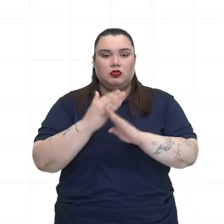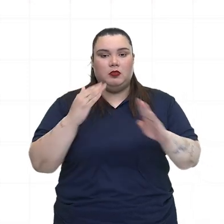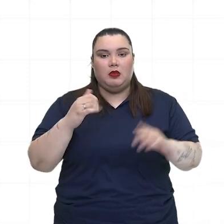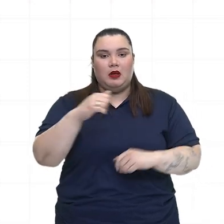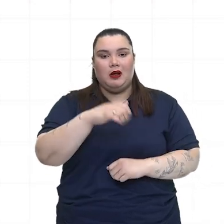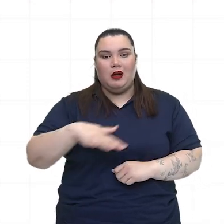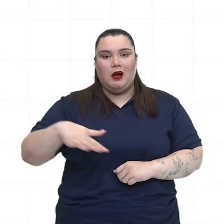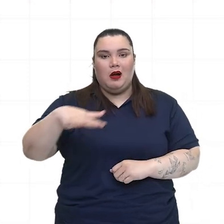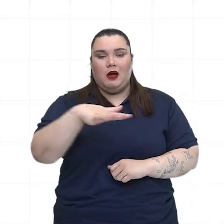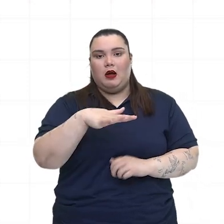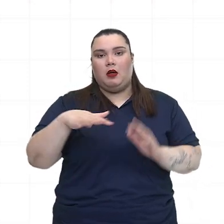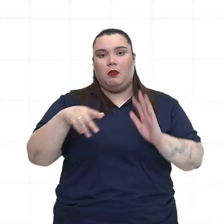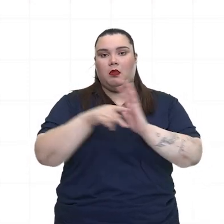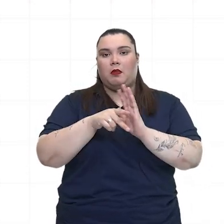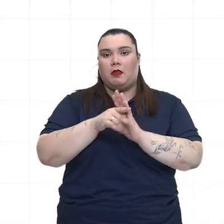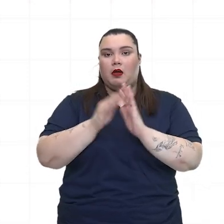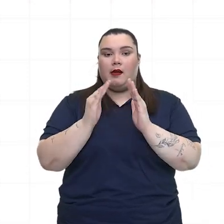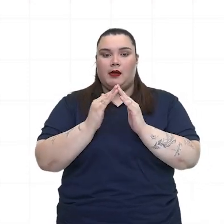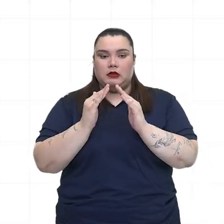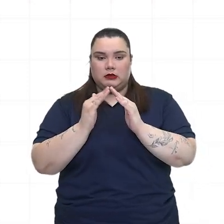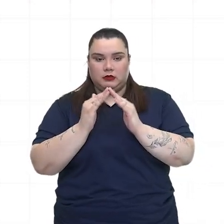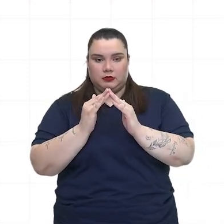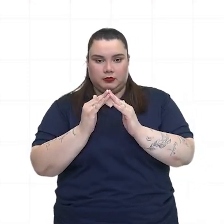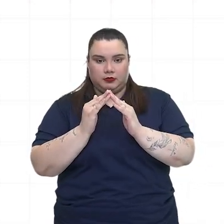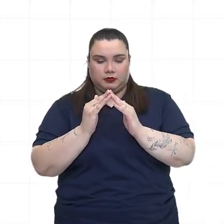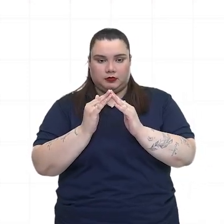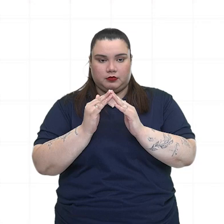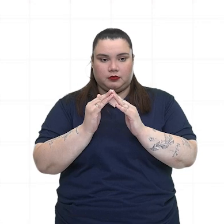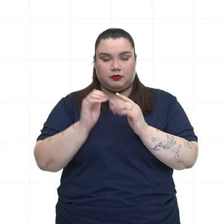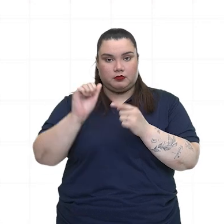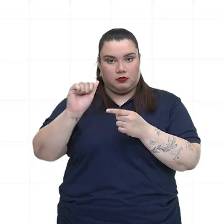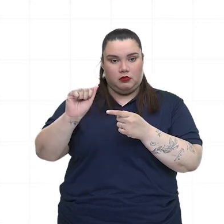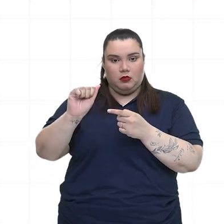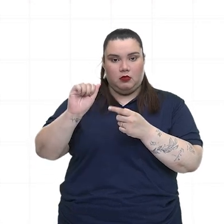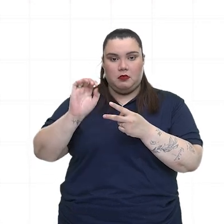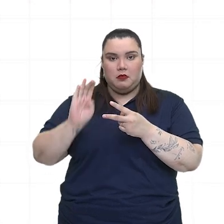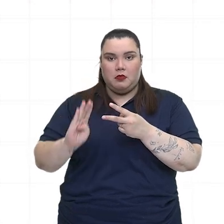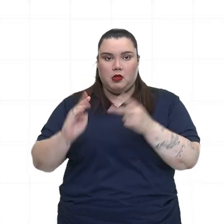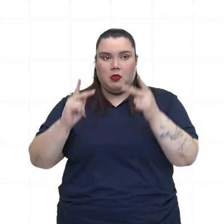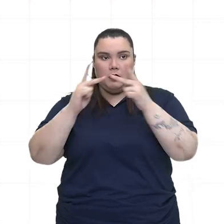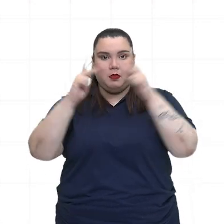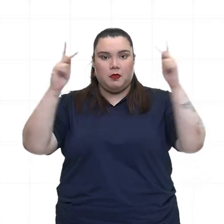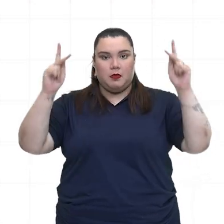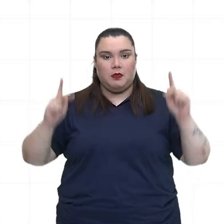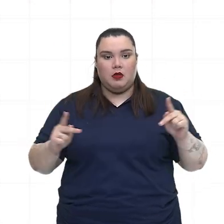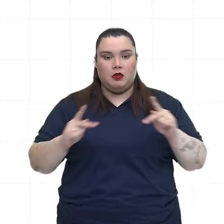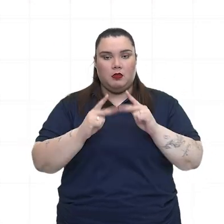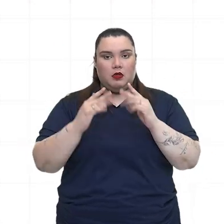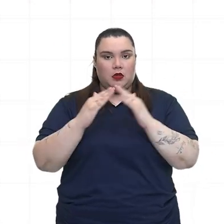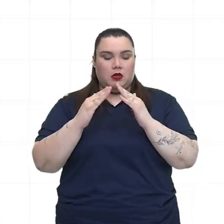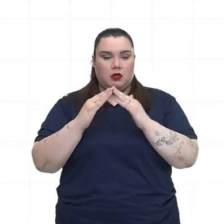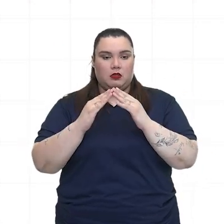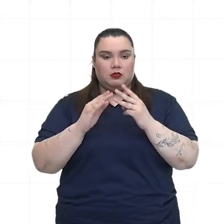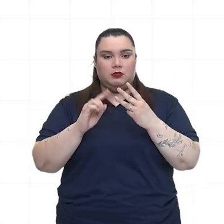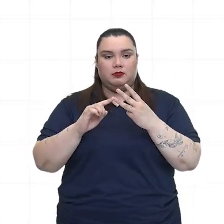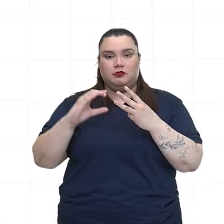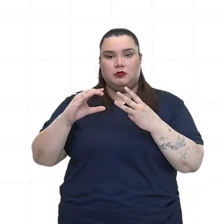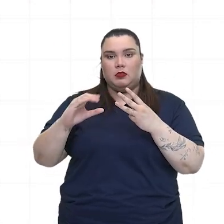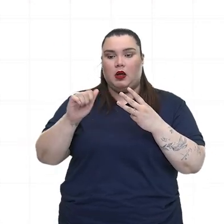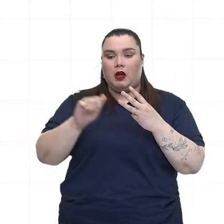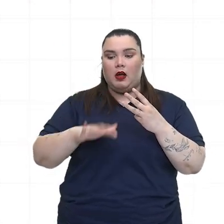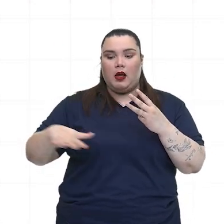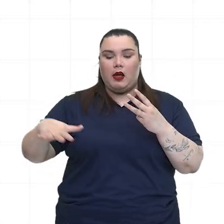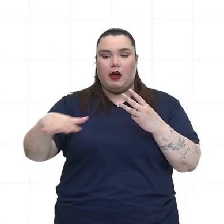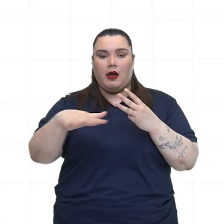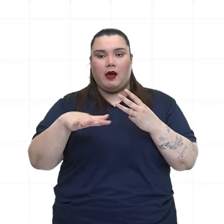a área construída desta casa. Na letra B, o perímetro desta casa. E na letra C,